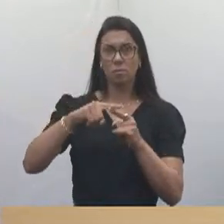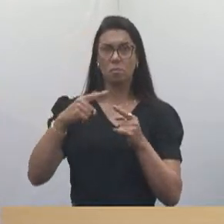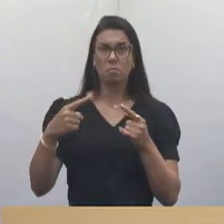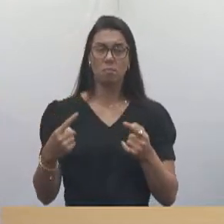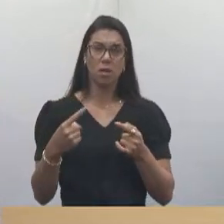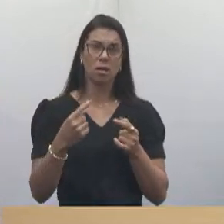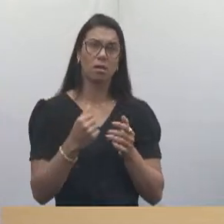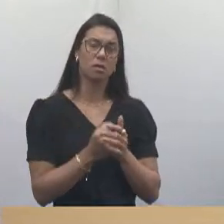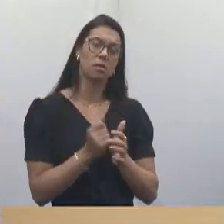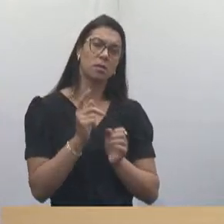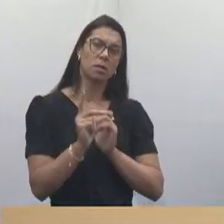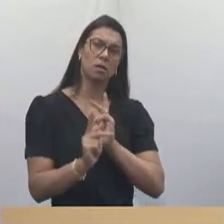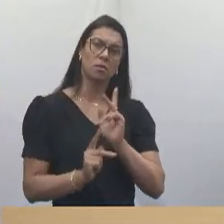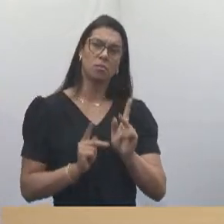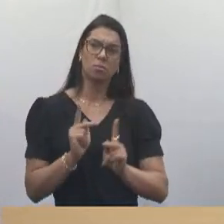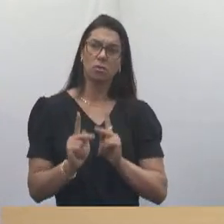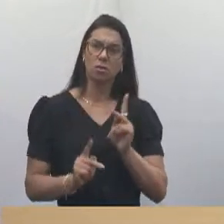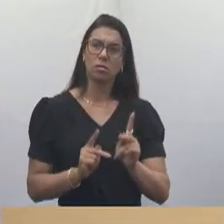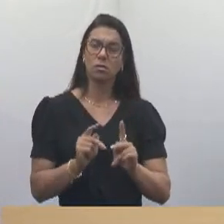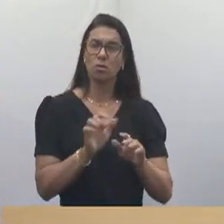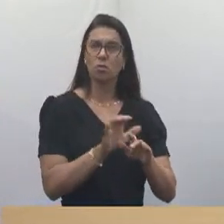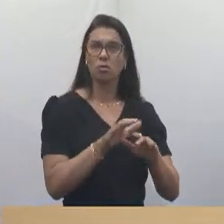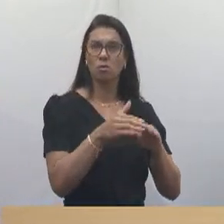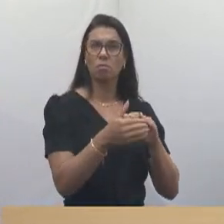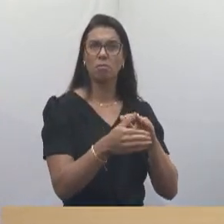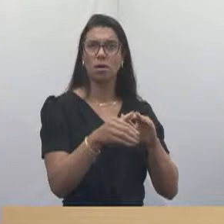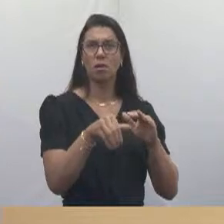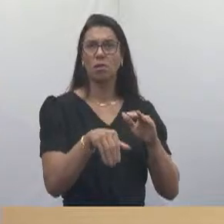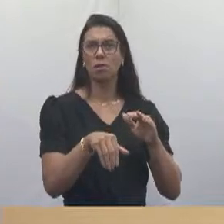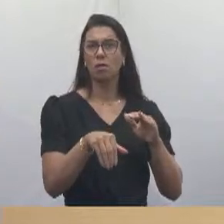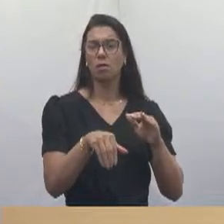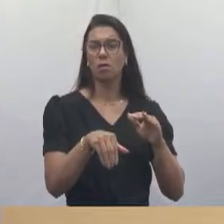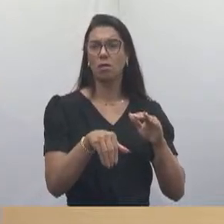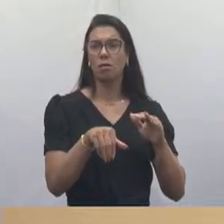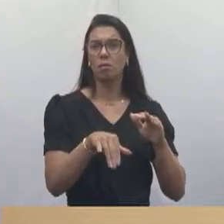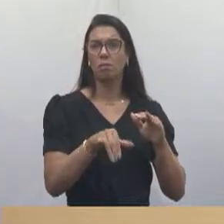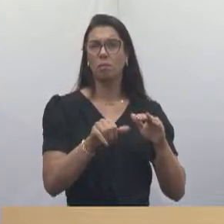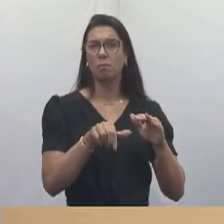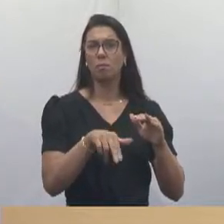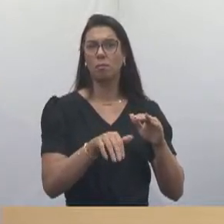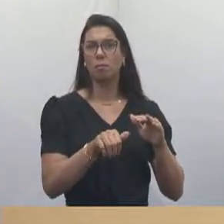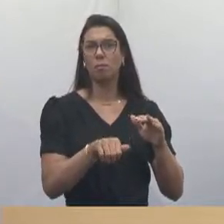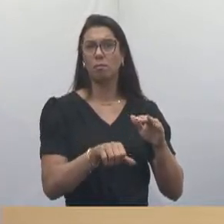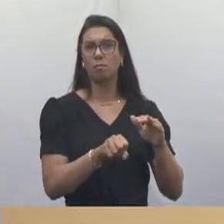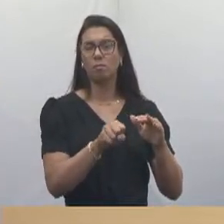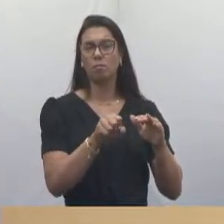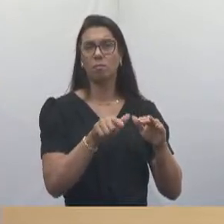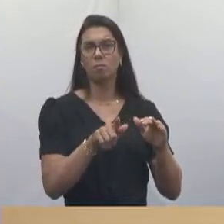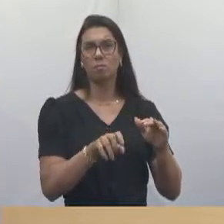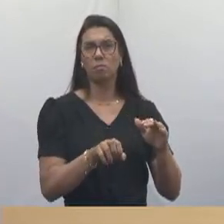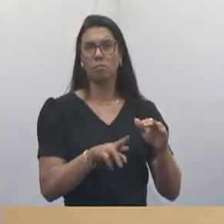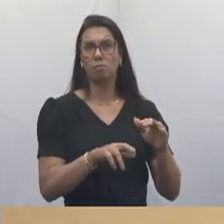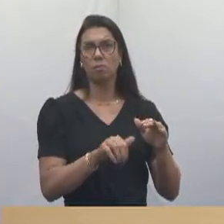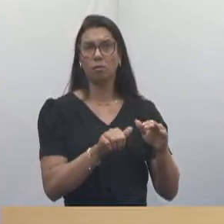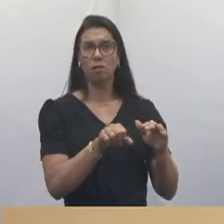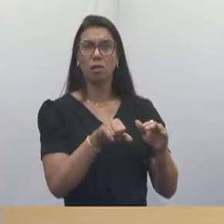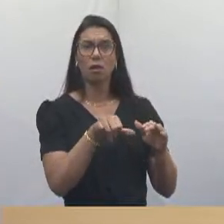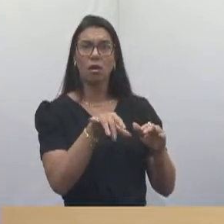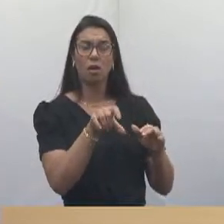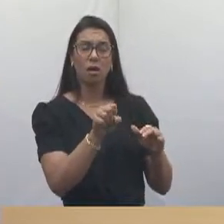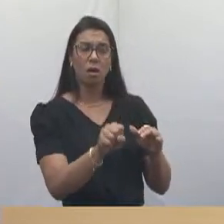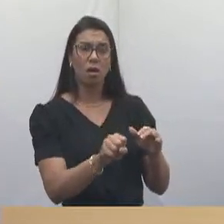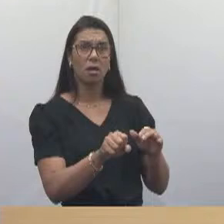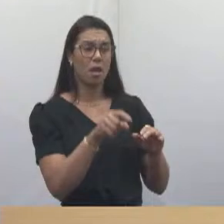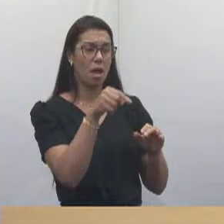rotiqueiros. Tivemos ali na Minas Gerais o alagamento novamente da Minas Gerais, mas já foi feito obras